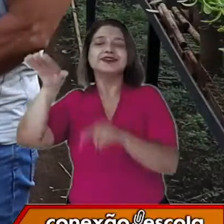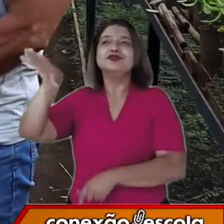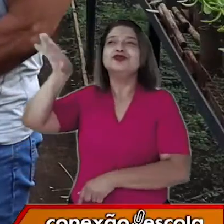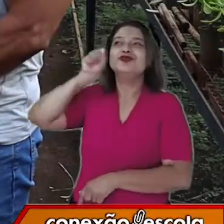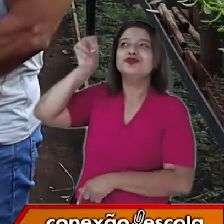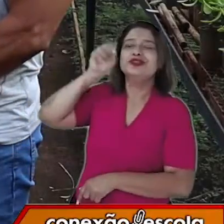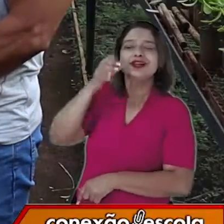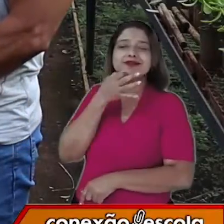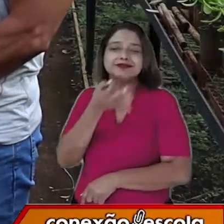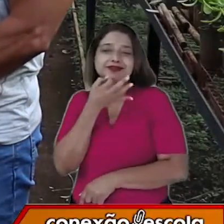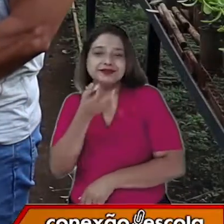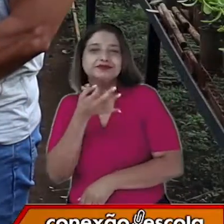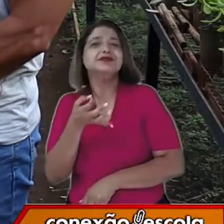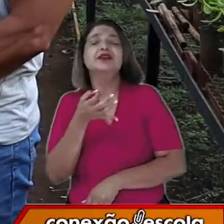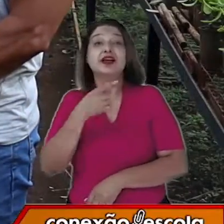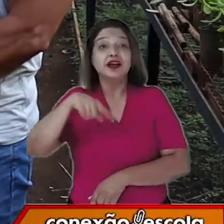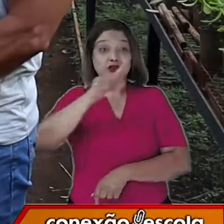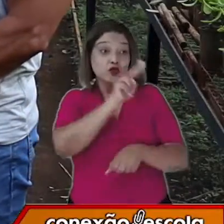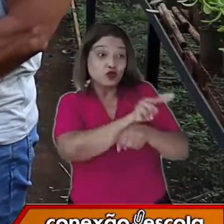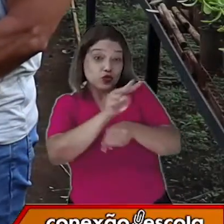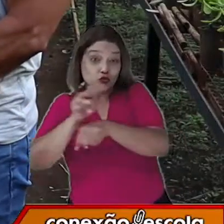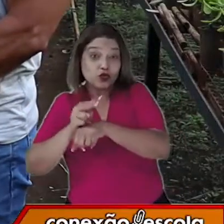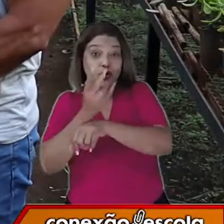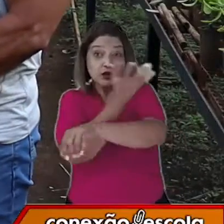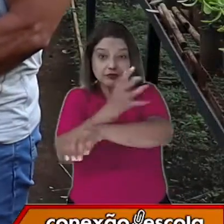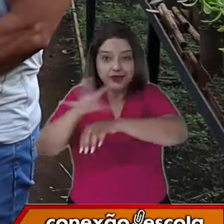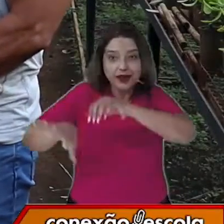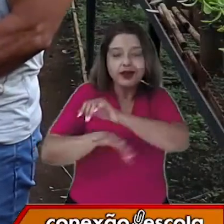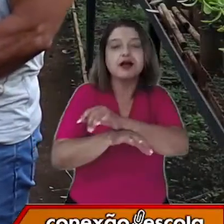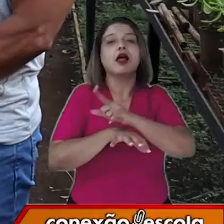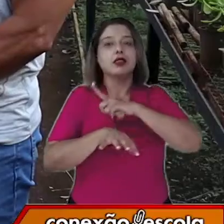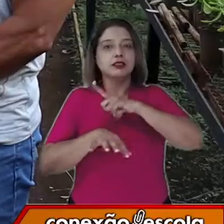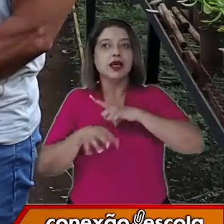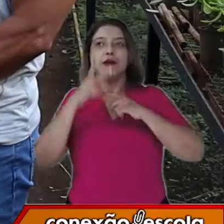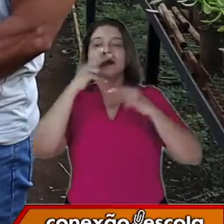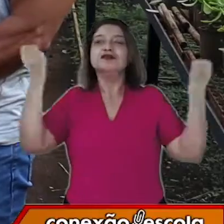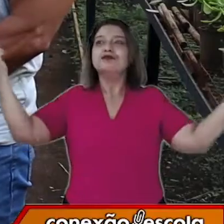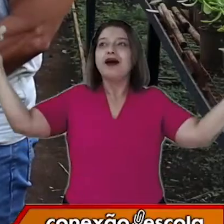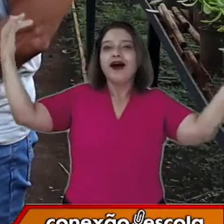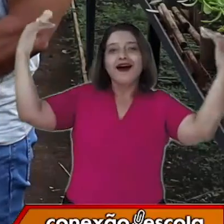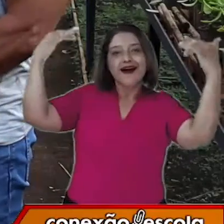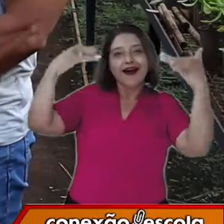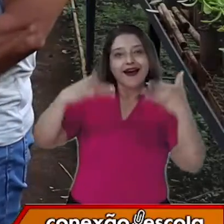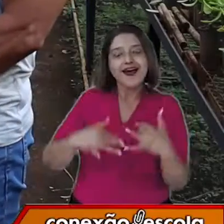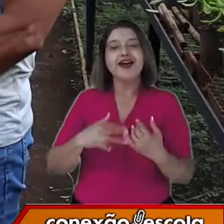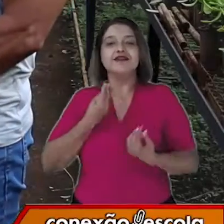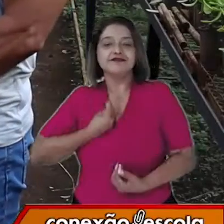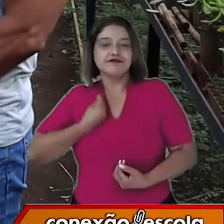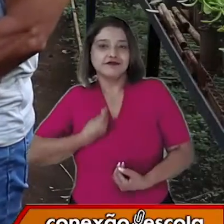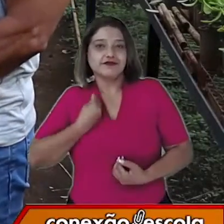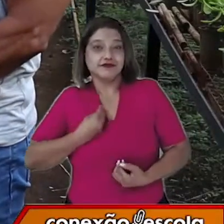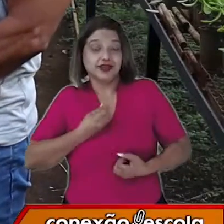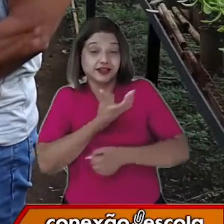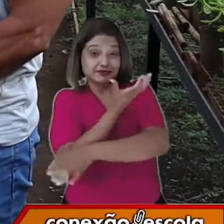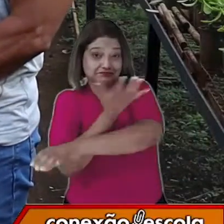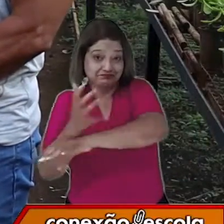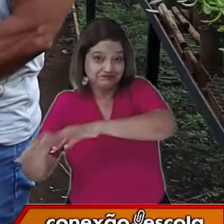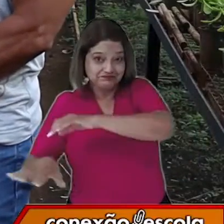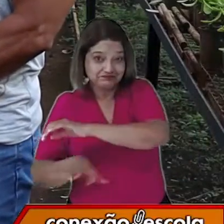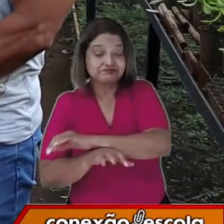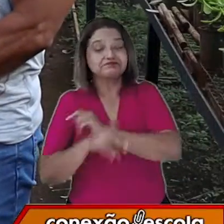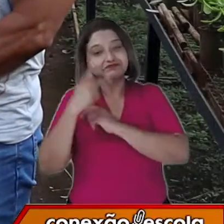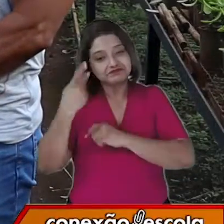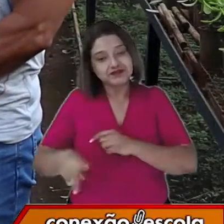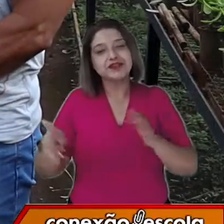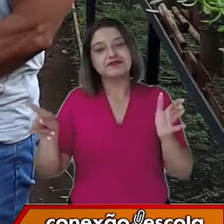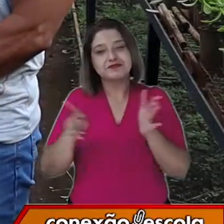como a gente cuida do meio ambiente, ele corresponde. Então a gente tem sim que cuidar muito bem do cerrado e esse é um dos papéis do